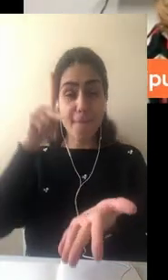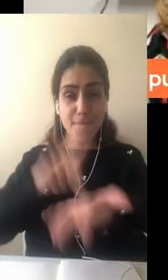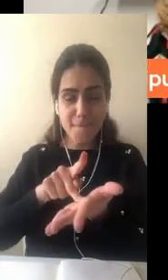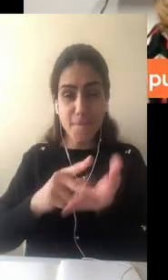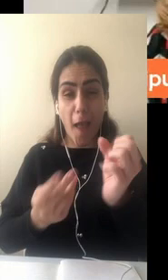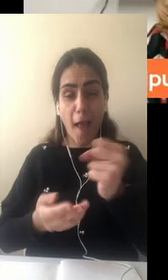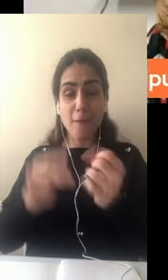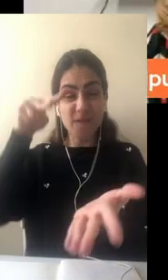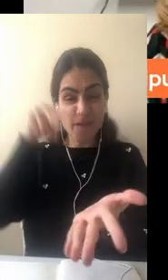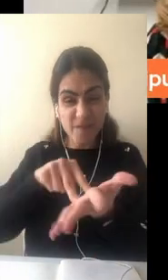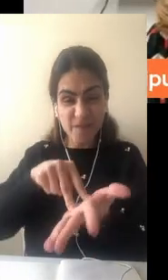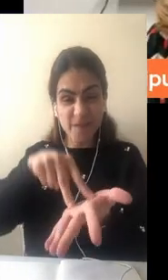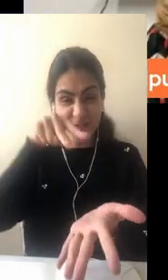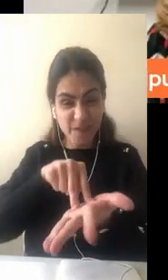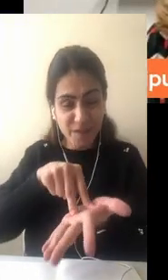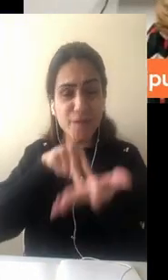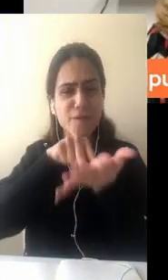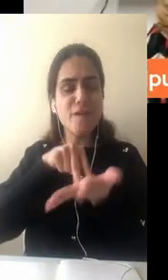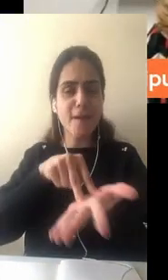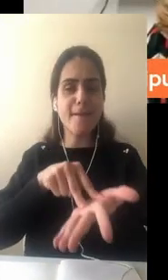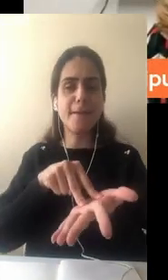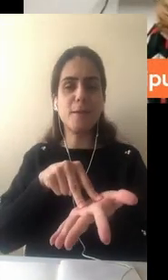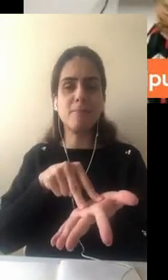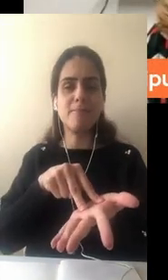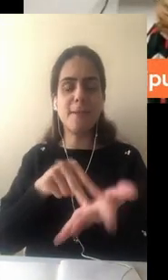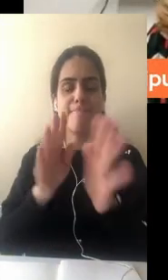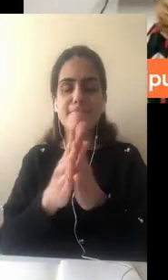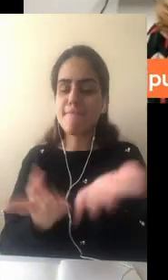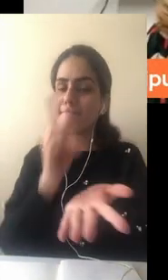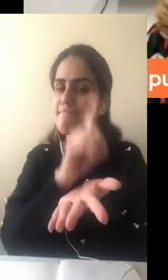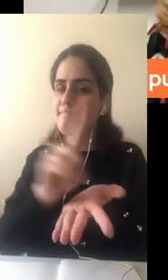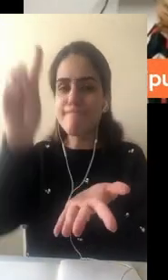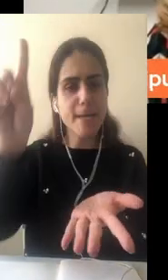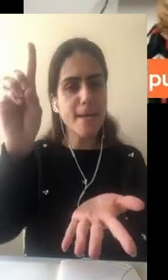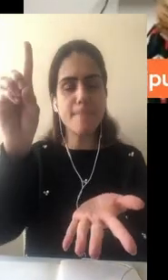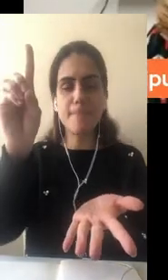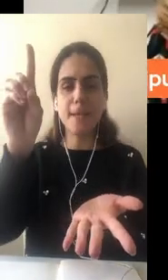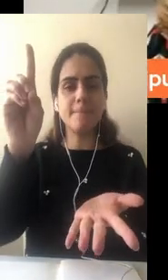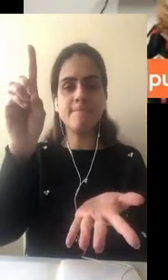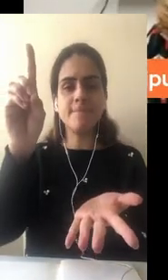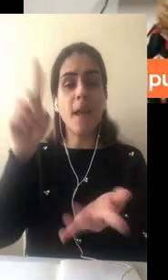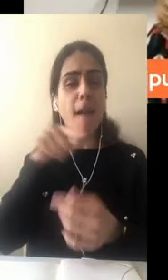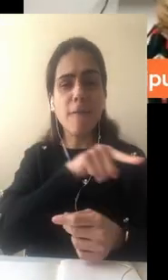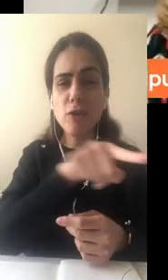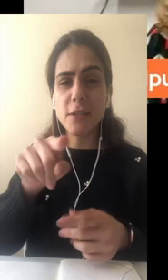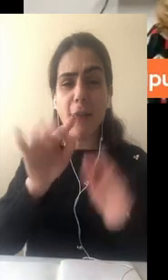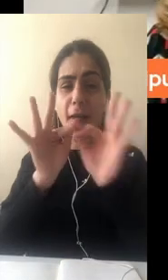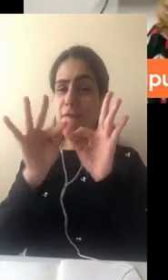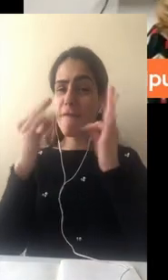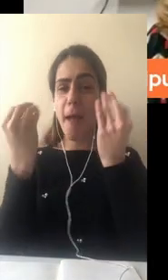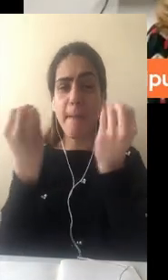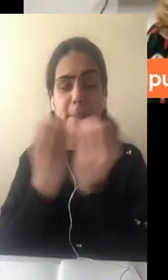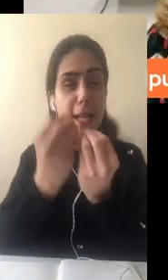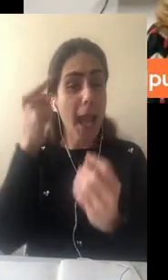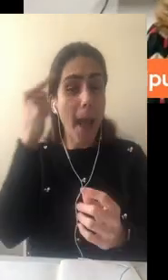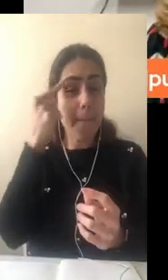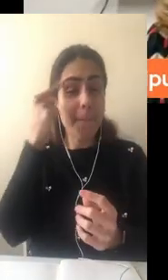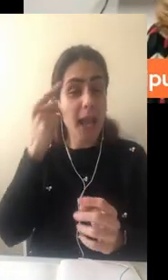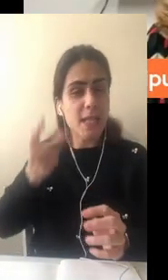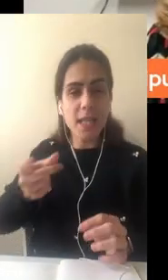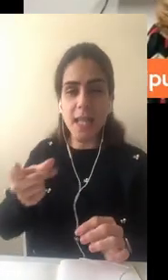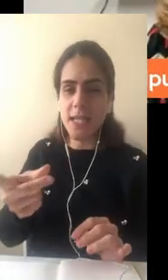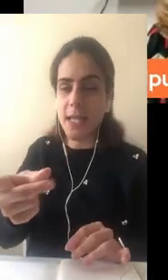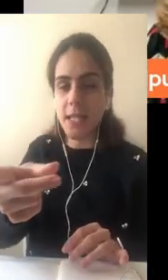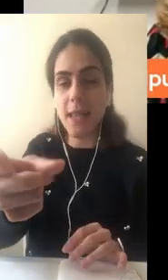Você crê na palavra de Deus, você crê naqueles princípios, você é uma família que visa virtudes eternas,